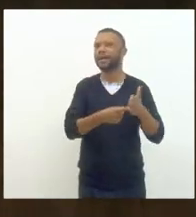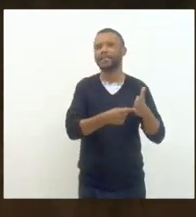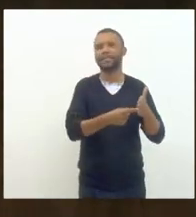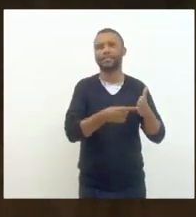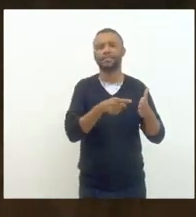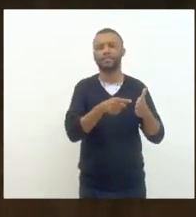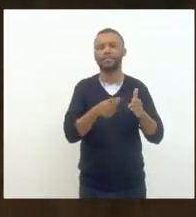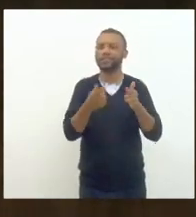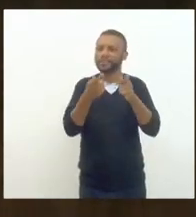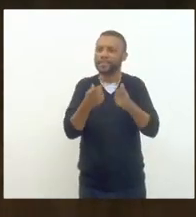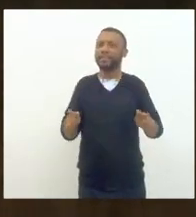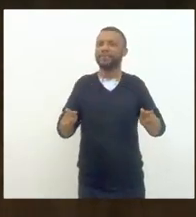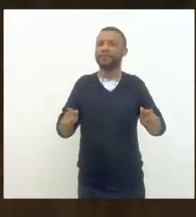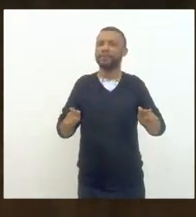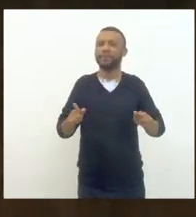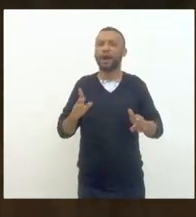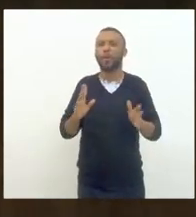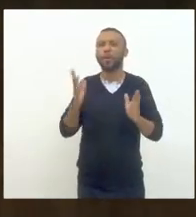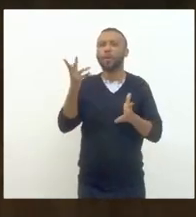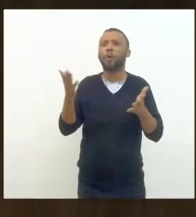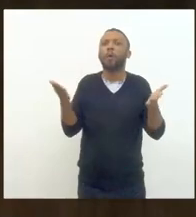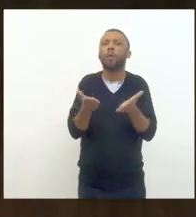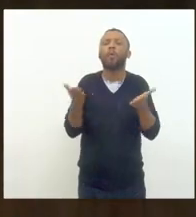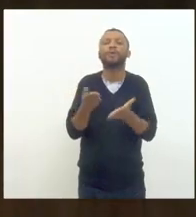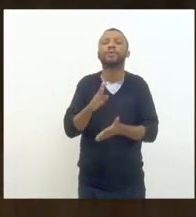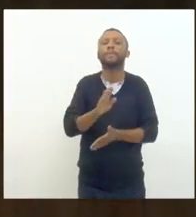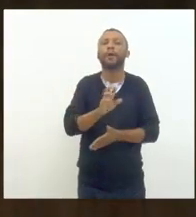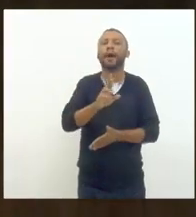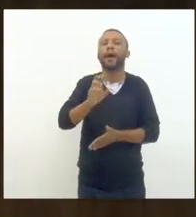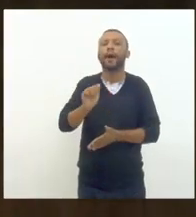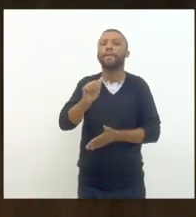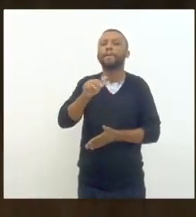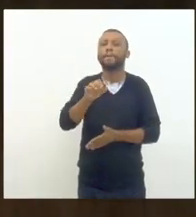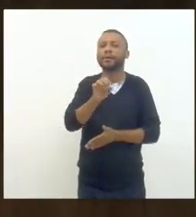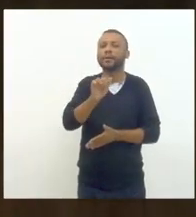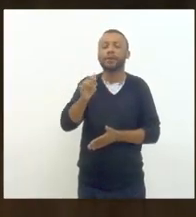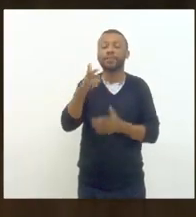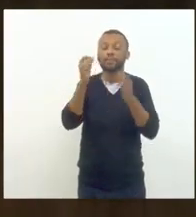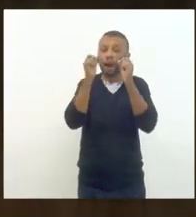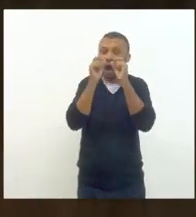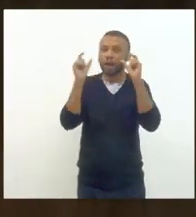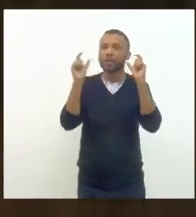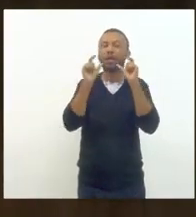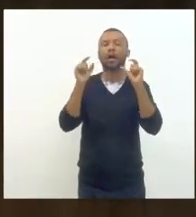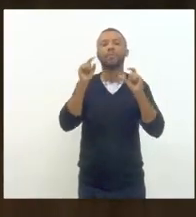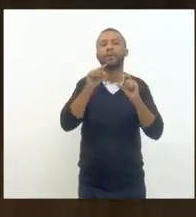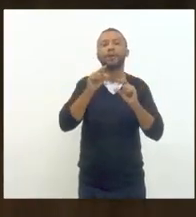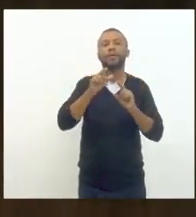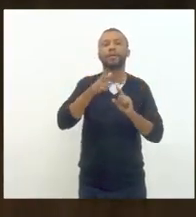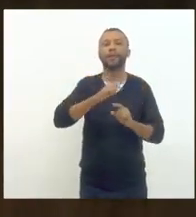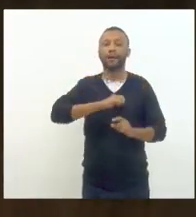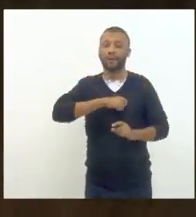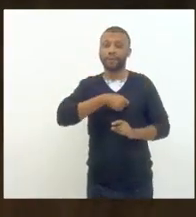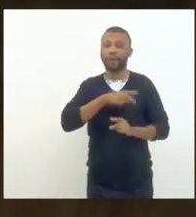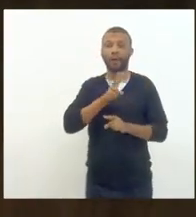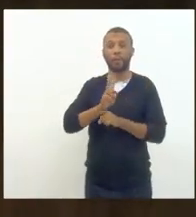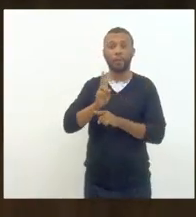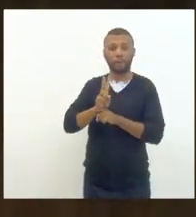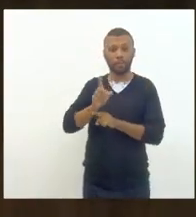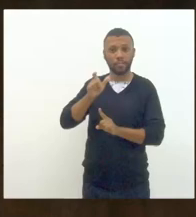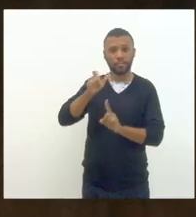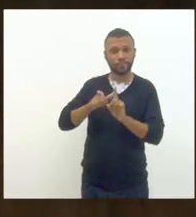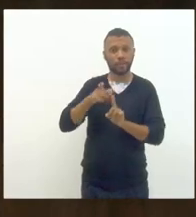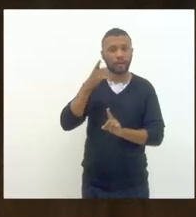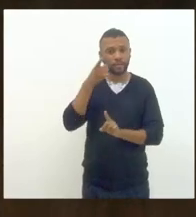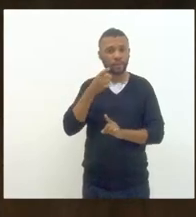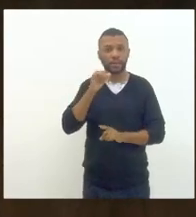fato gravíssimo que aconteceu hoje no município de Barra Mansa. Eu fui alertado pela vigilante figura pública de Barra Mansa, a ex-deputada